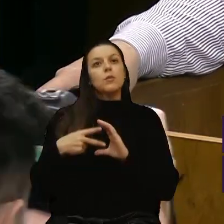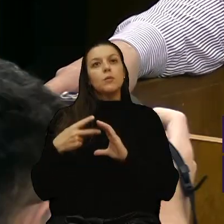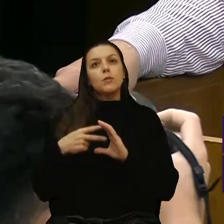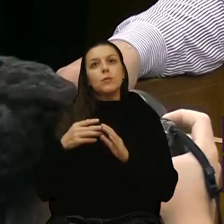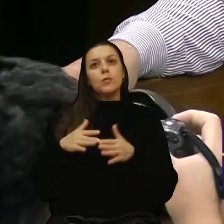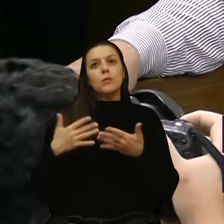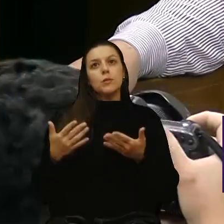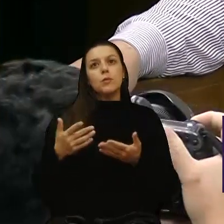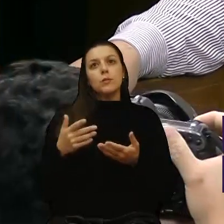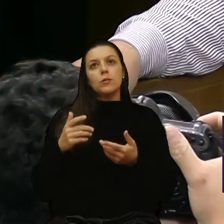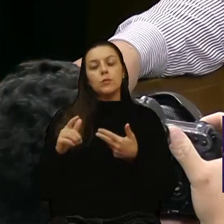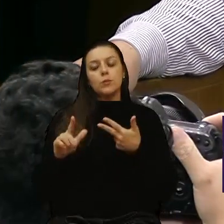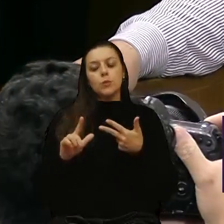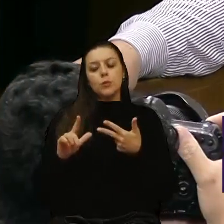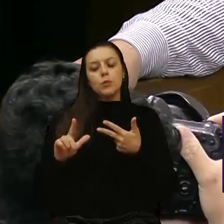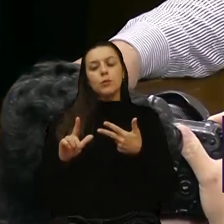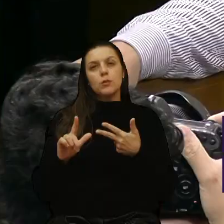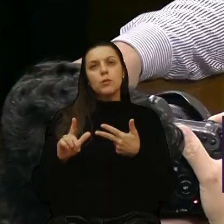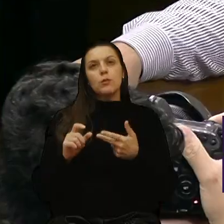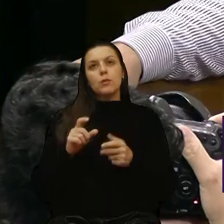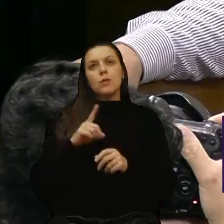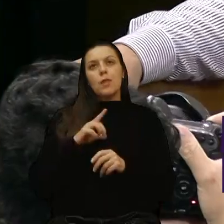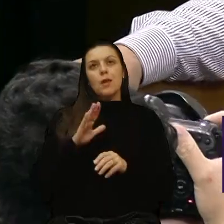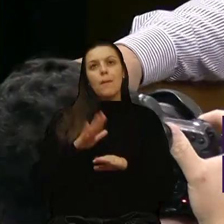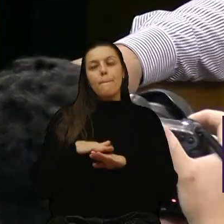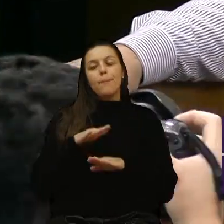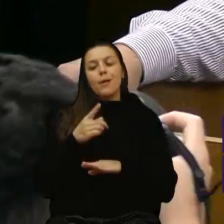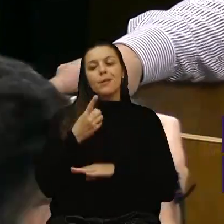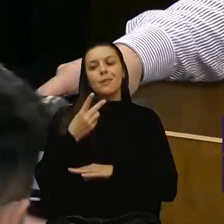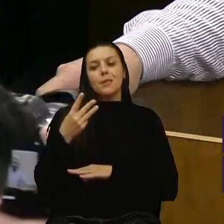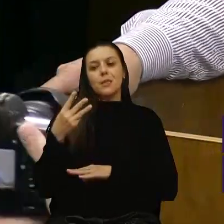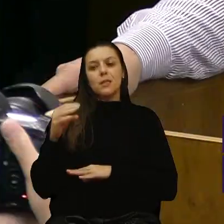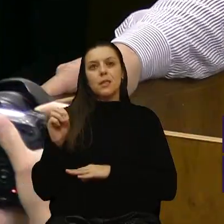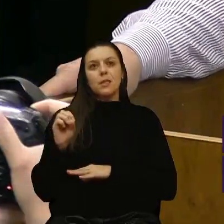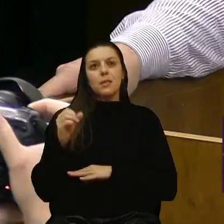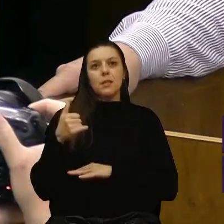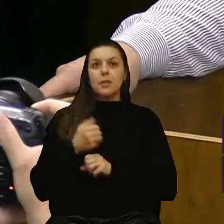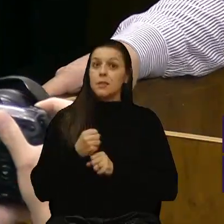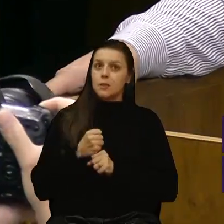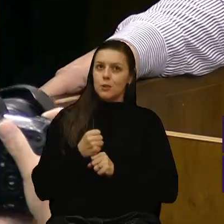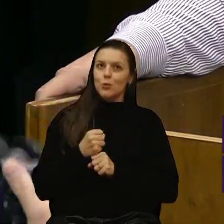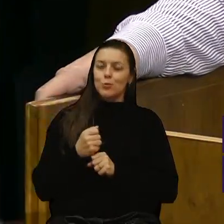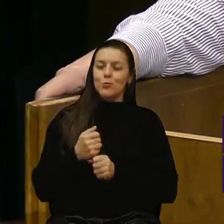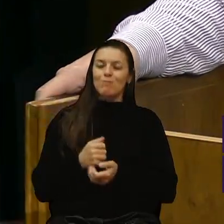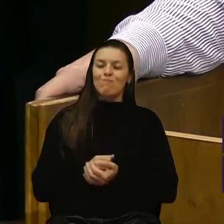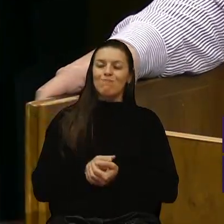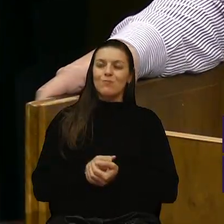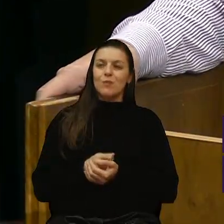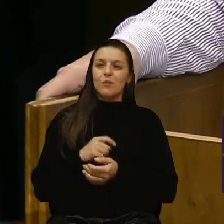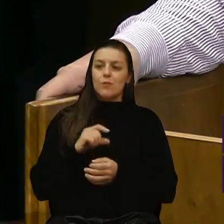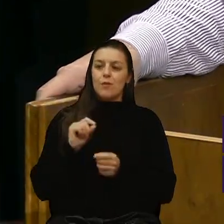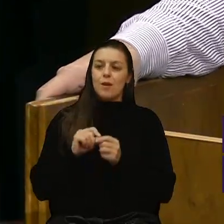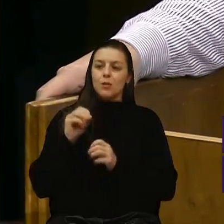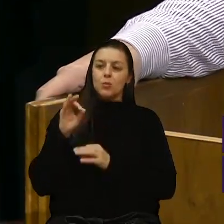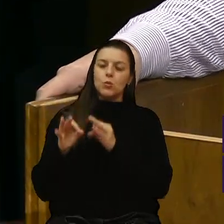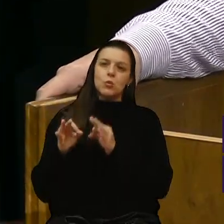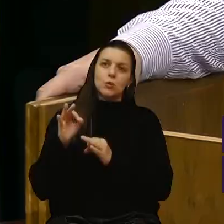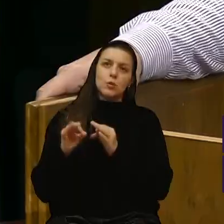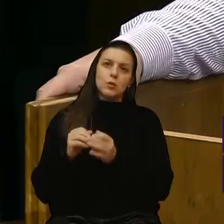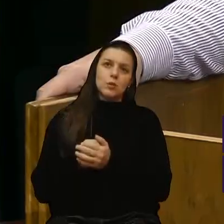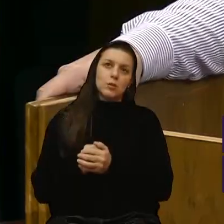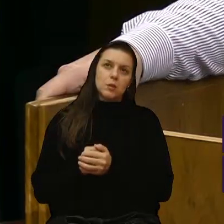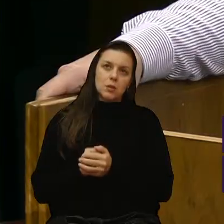poder legislativo, que tem mais de 130 anos, ele faz justiça. E